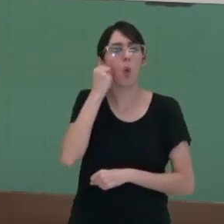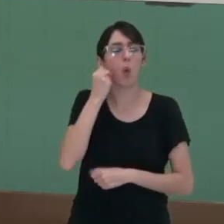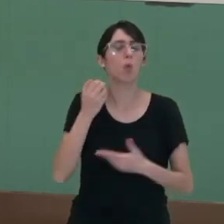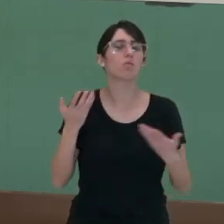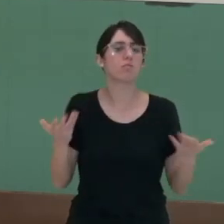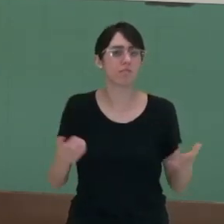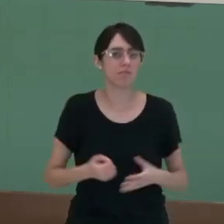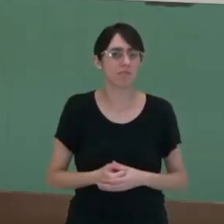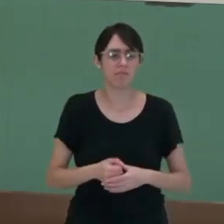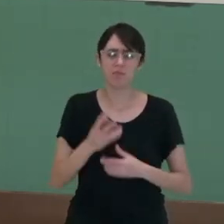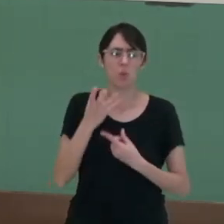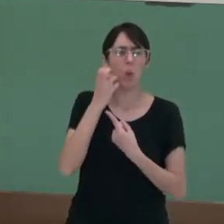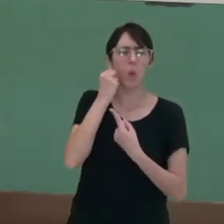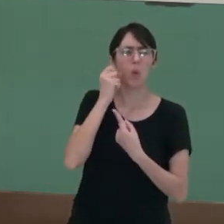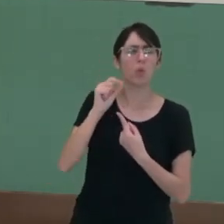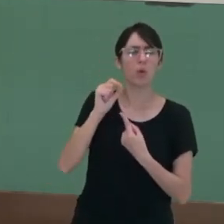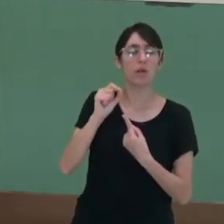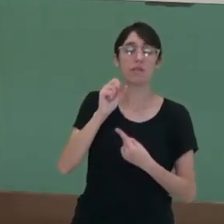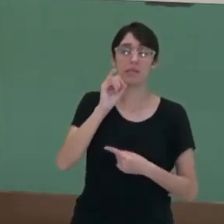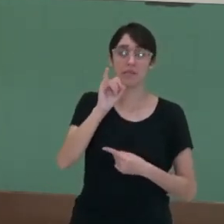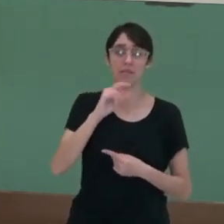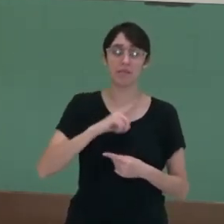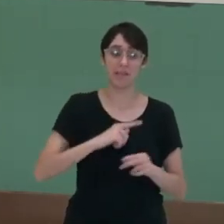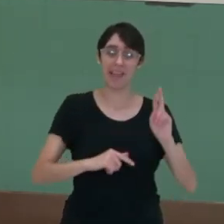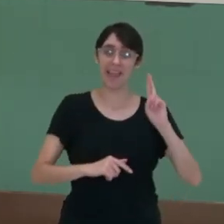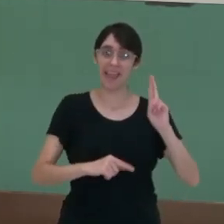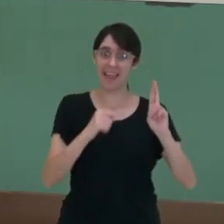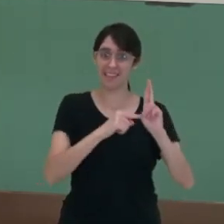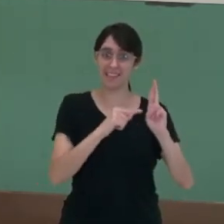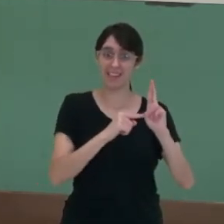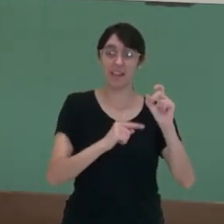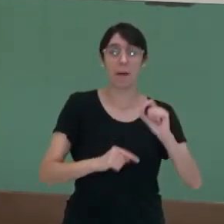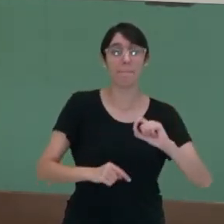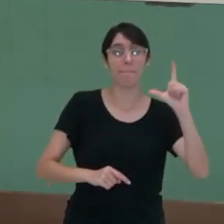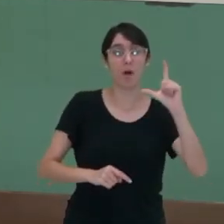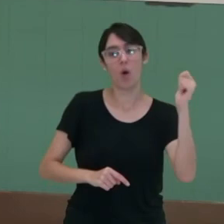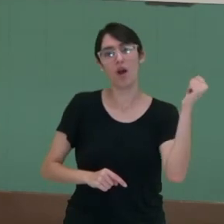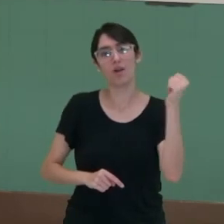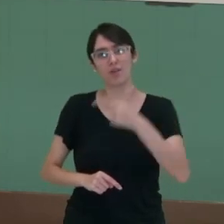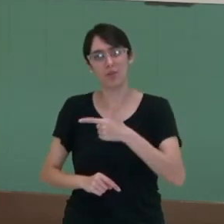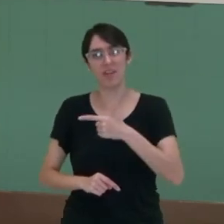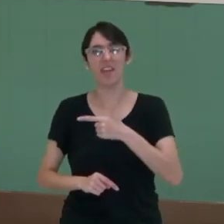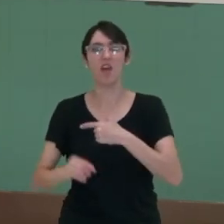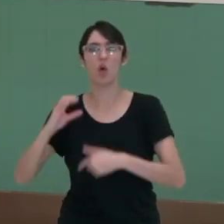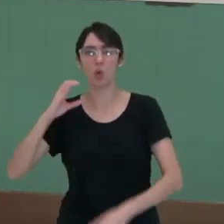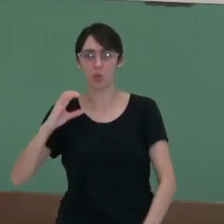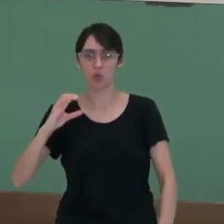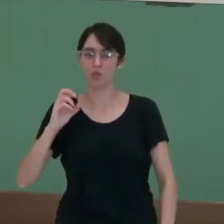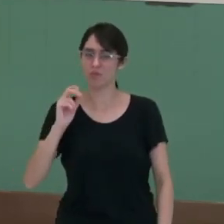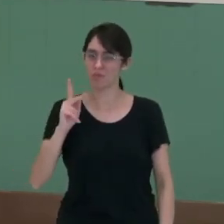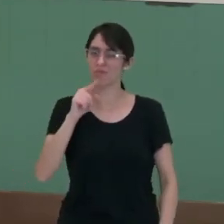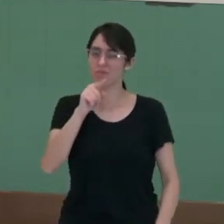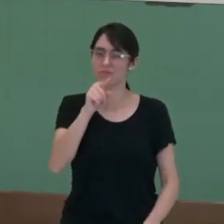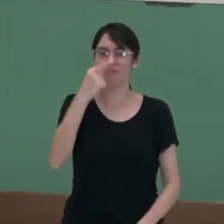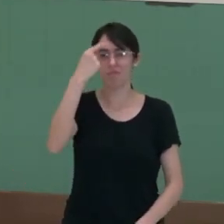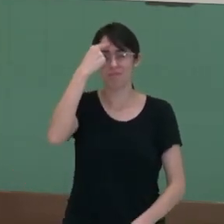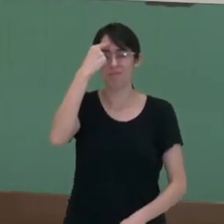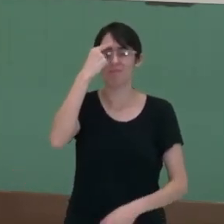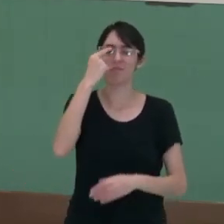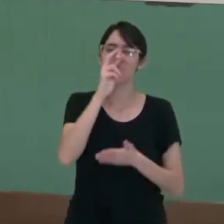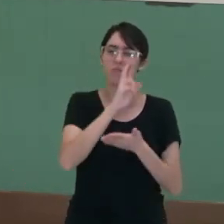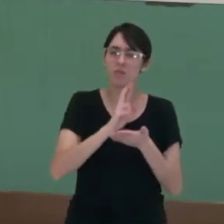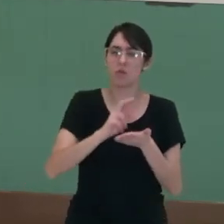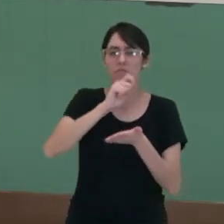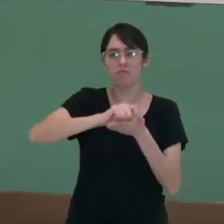lucro? Quando a receita é maior do que a despesa. Vou dar um tempinho para vocês pensarem,